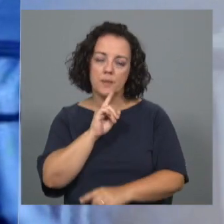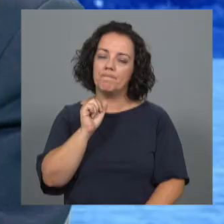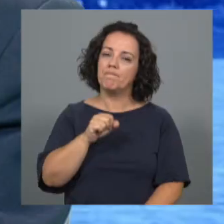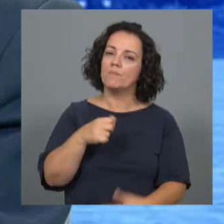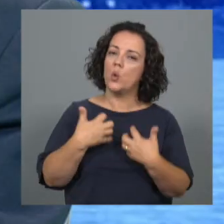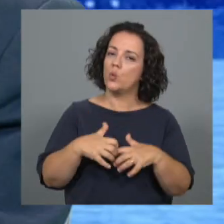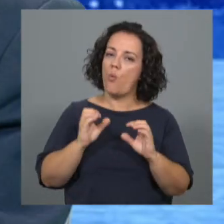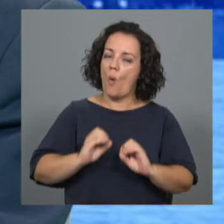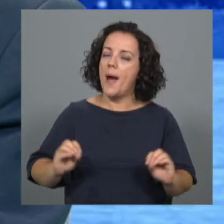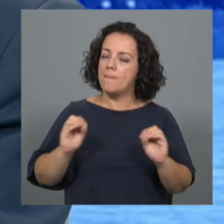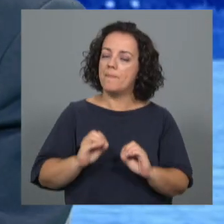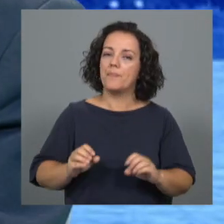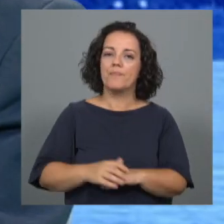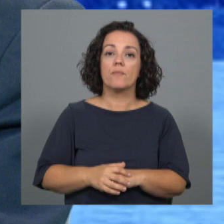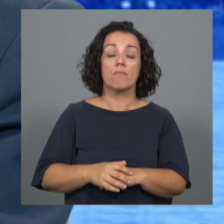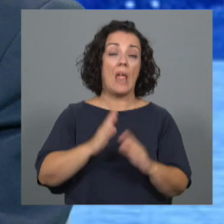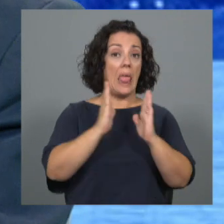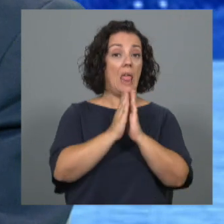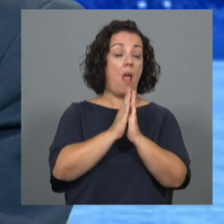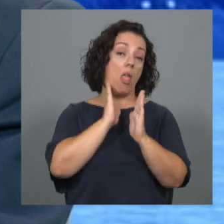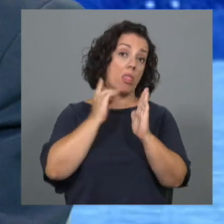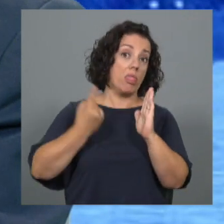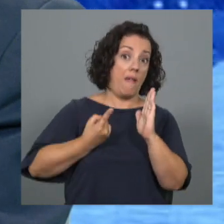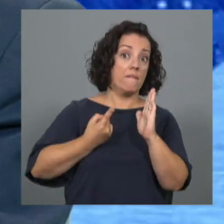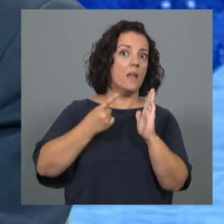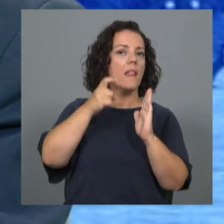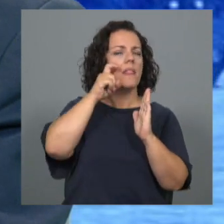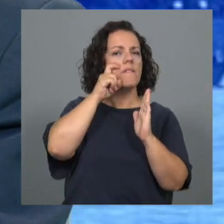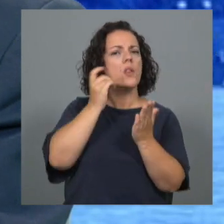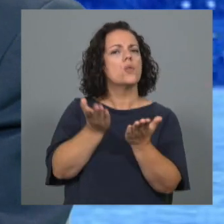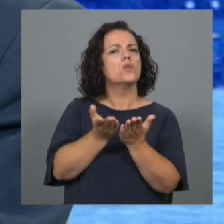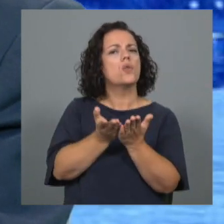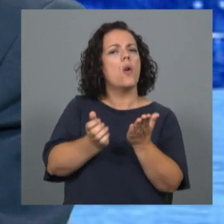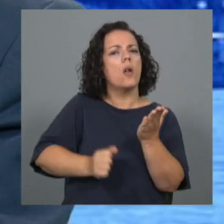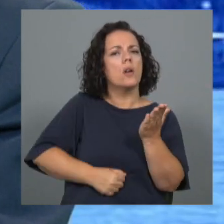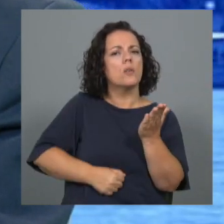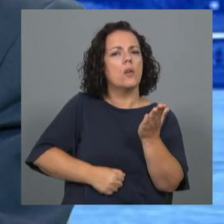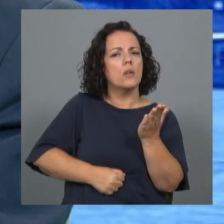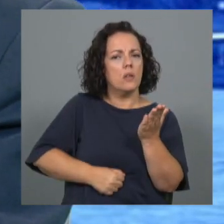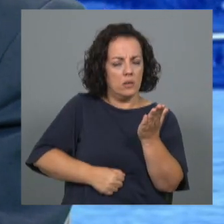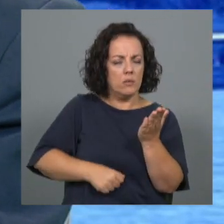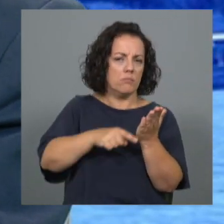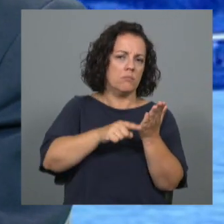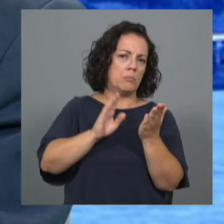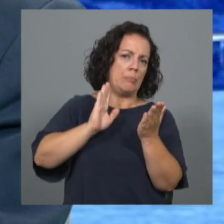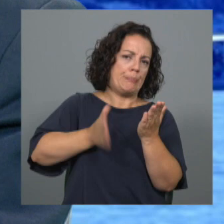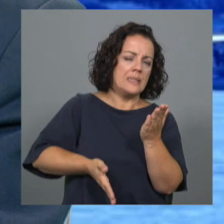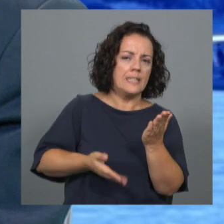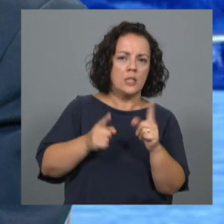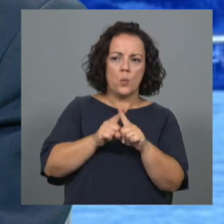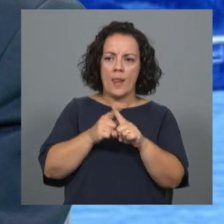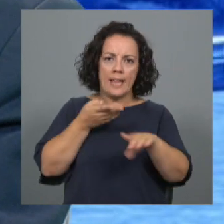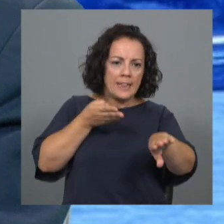Sem dúvida, é um dever da Igreja defender a escola católica. E podia haver uma intervenção mais forte